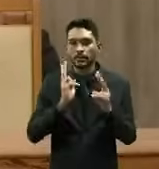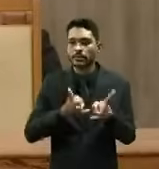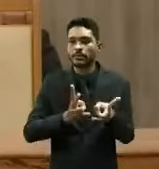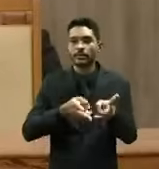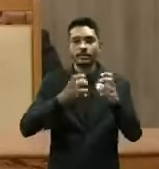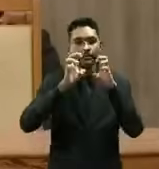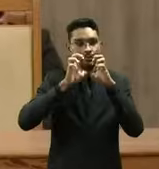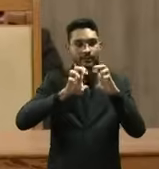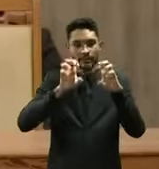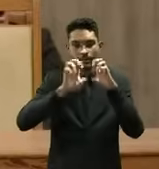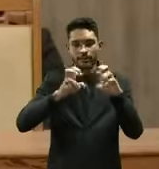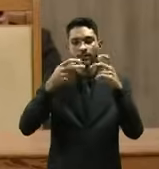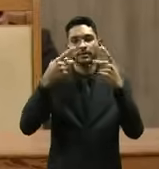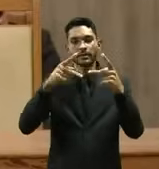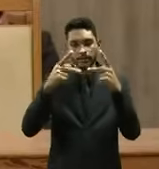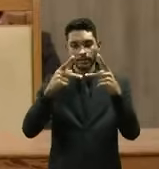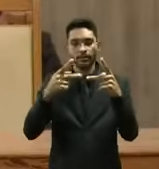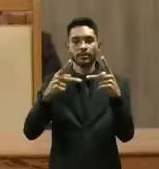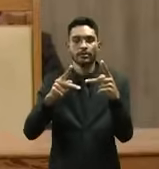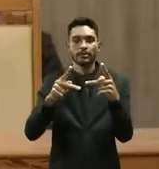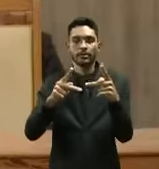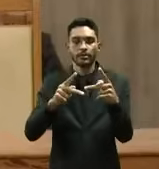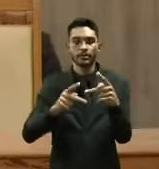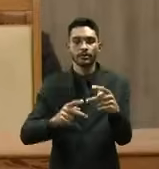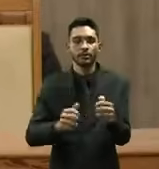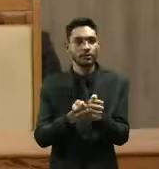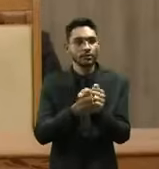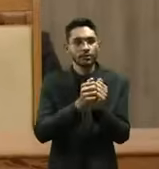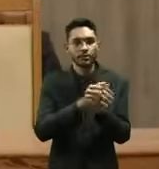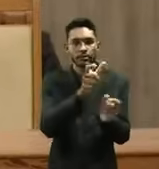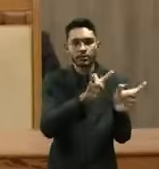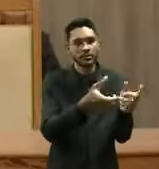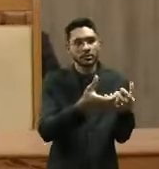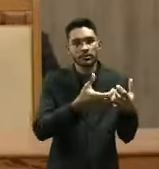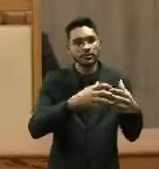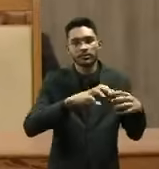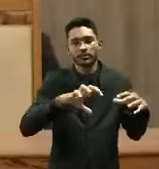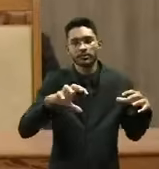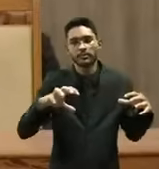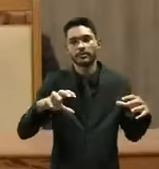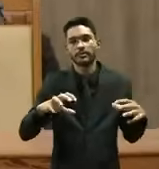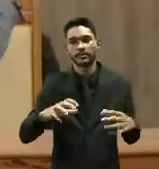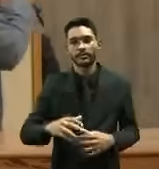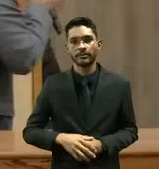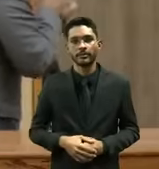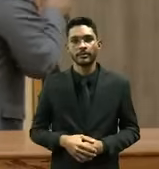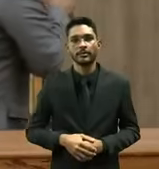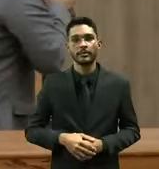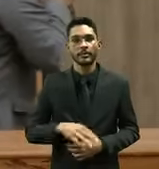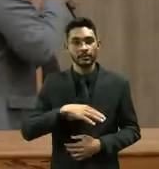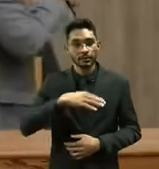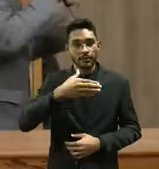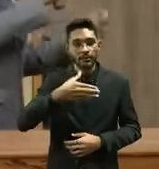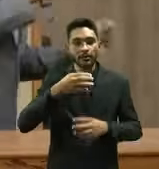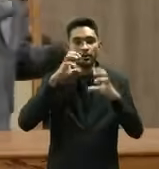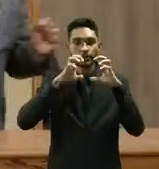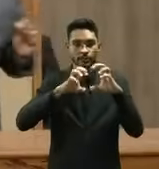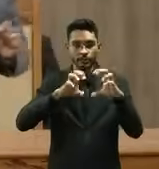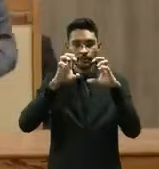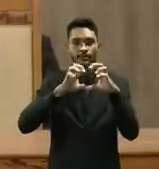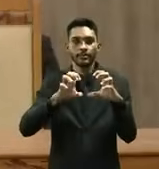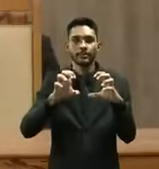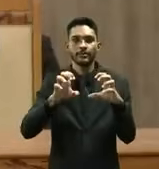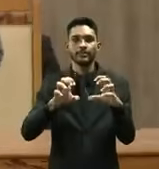a grande questão é quando as pessoas se dividem por causa de um ponto doutri doutrinário o pior